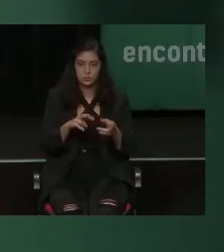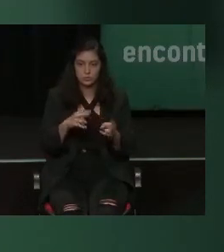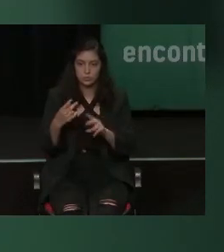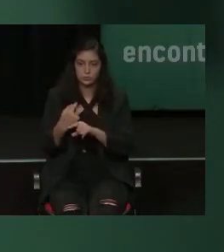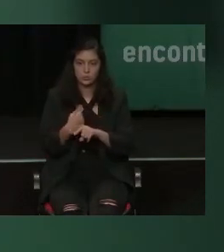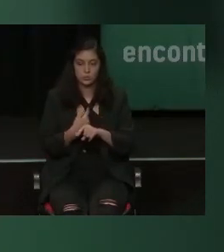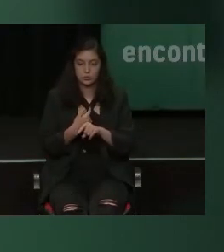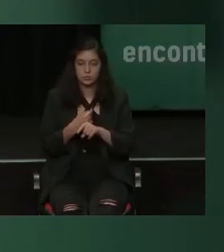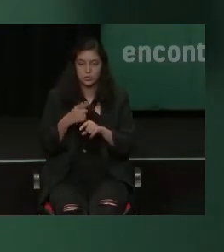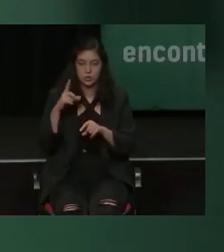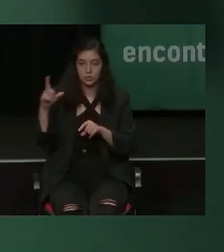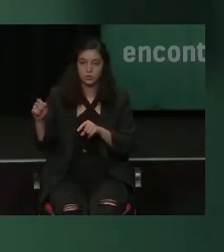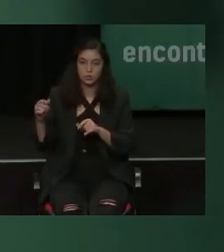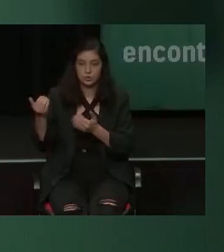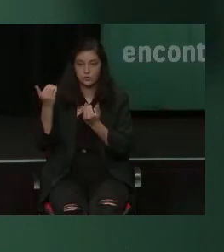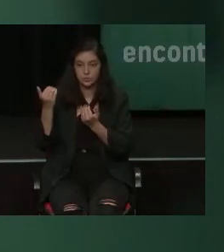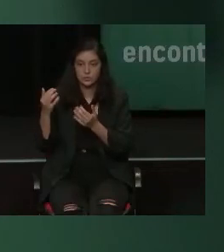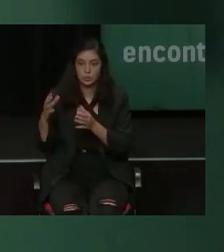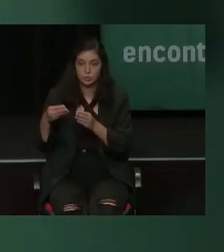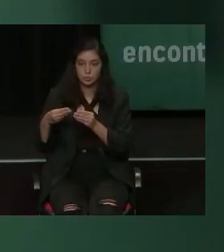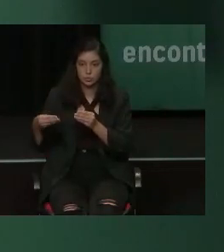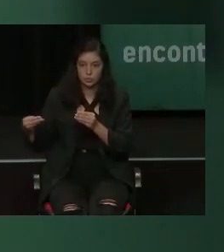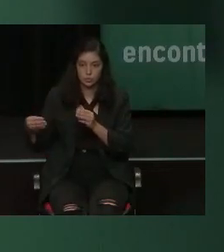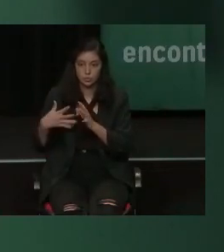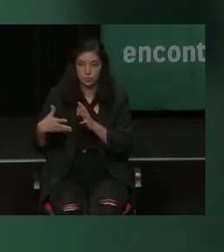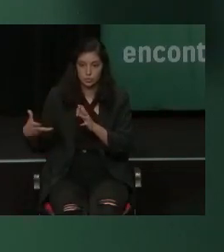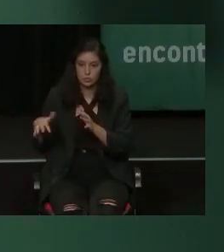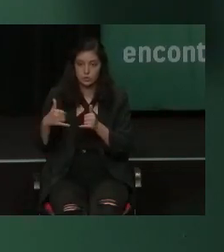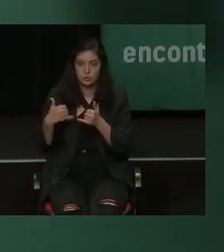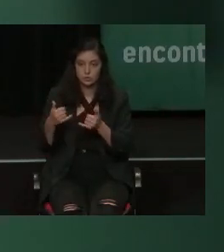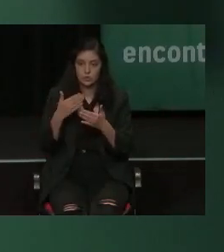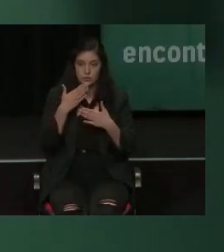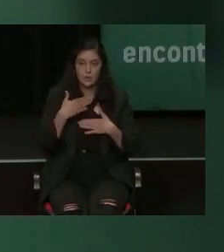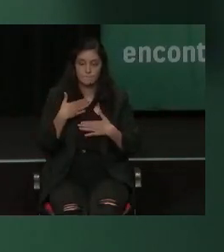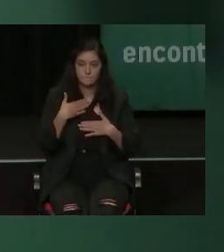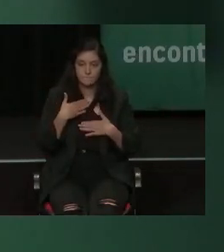elaborar a informação e vai devolver a informação sobre o estado de saúde